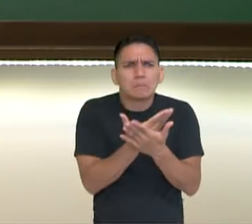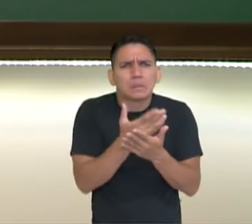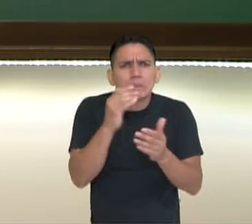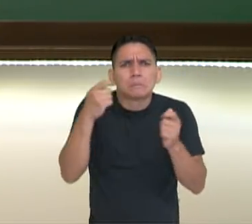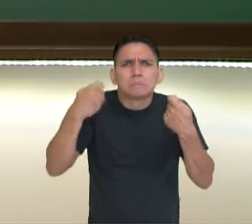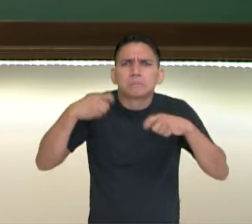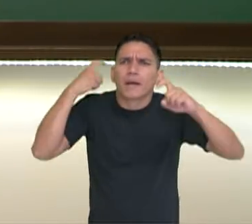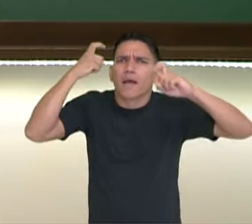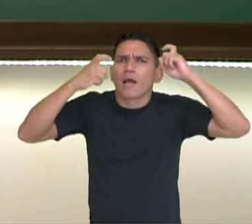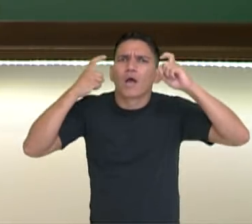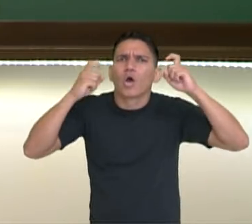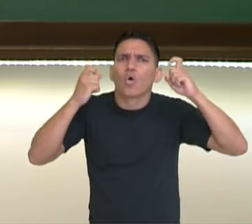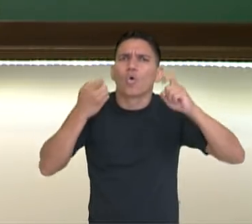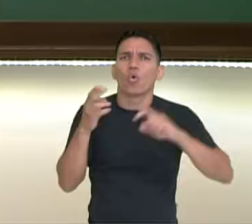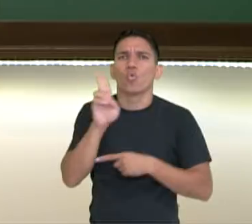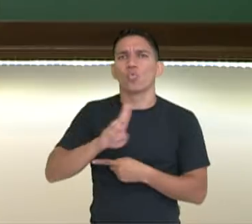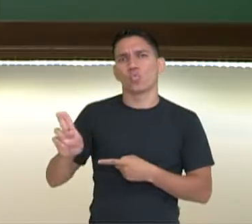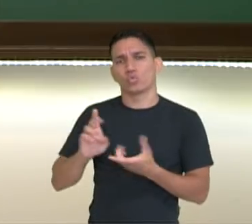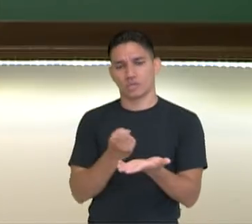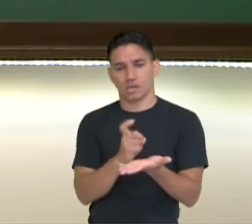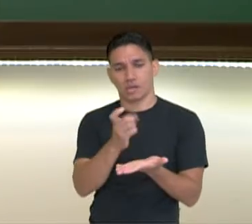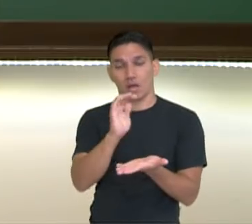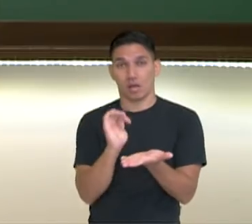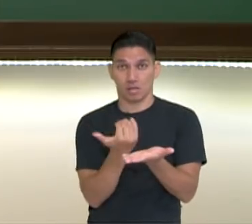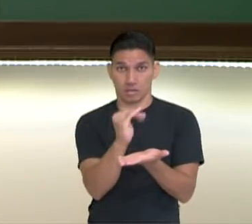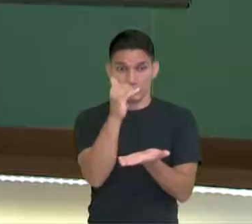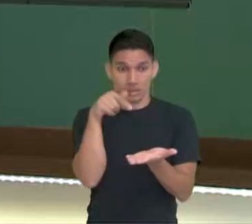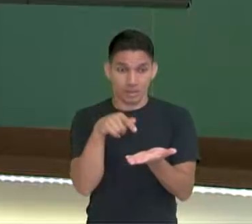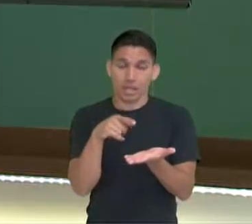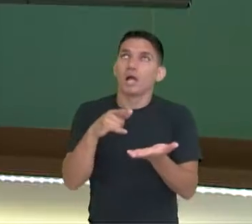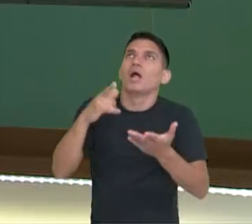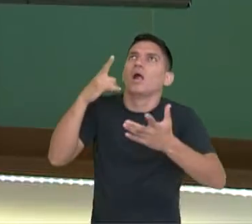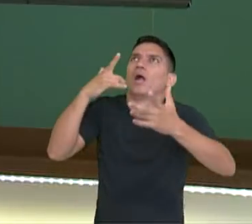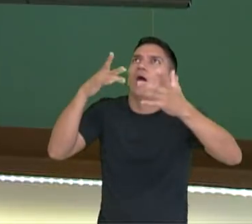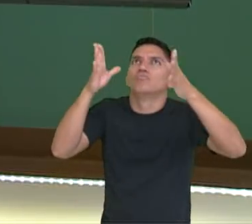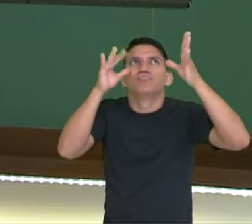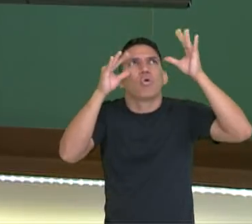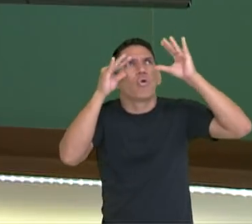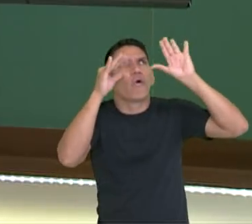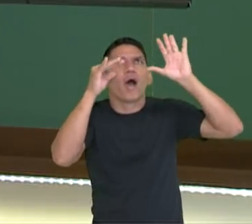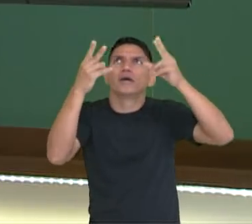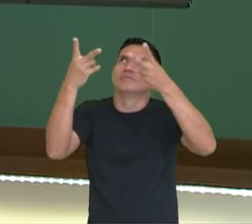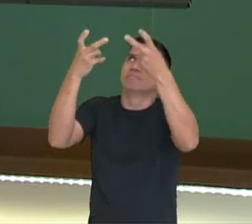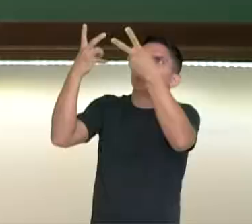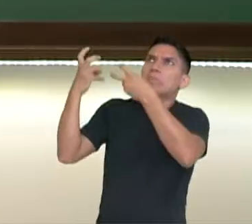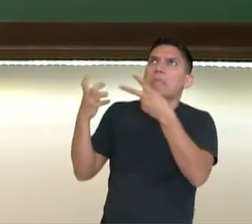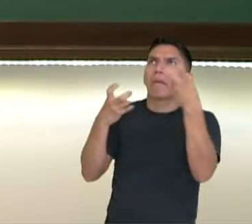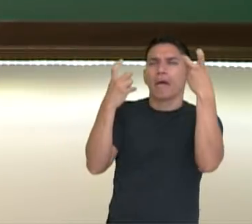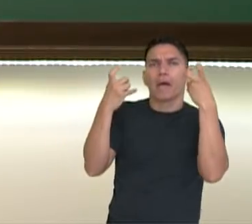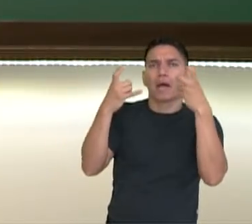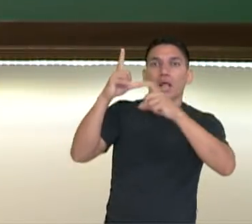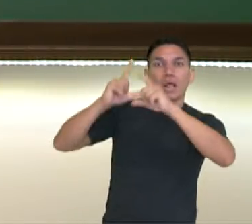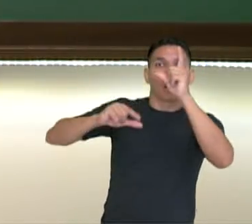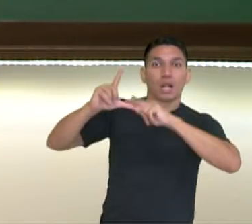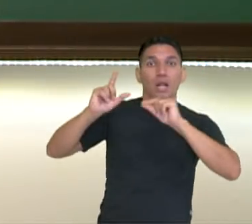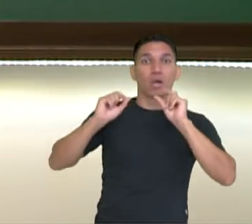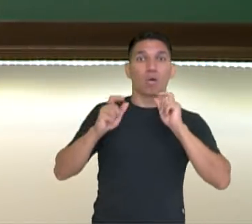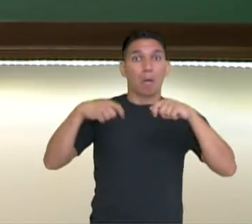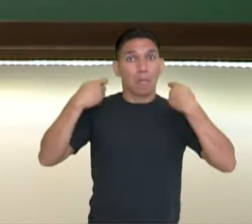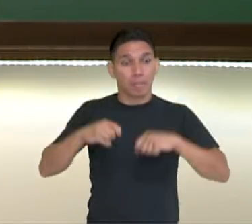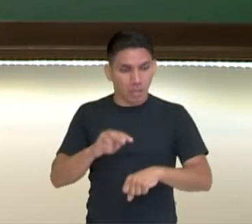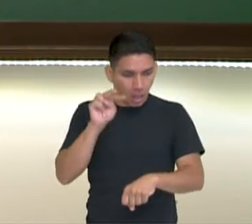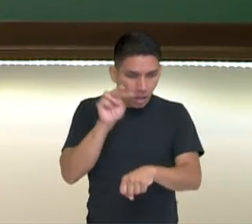tinham de usar o zigurate também como observatório astronômico. Lembrando que era necessário para você